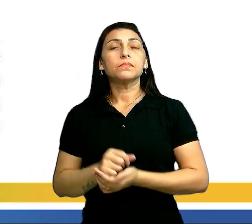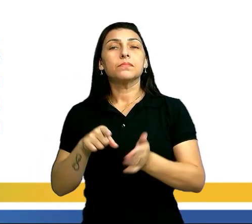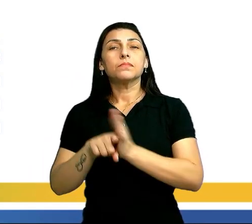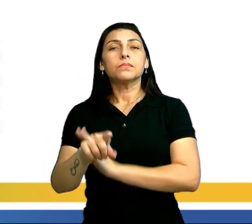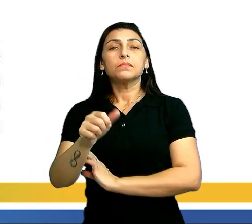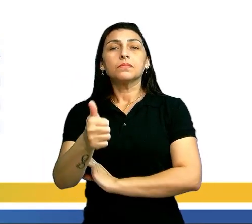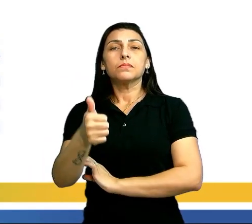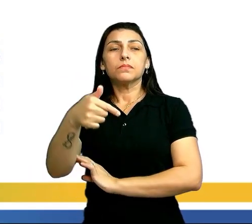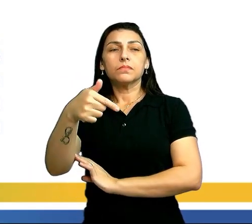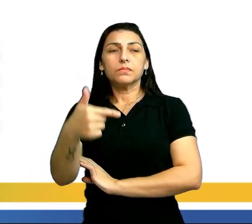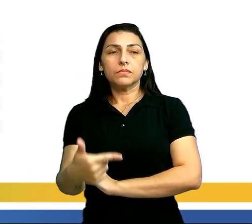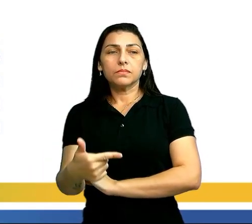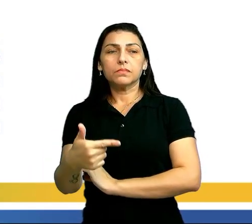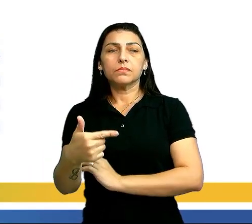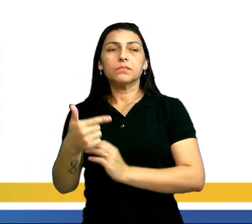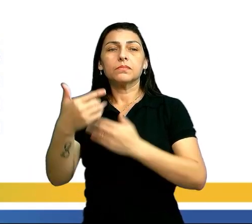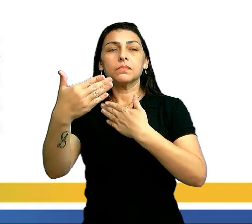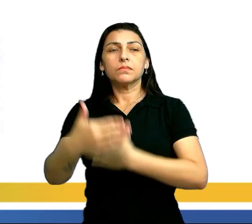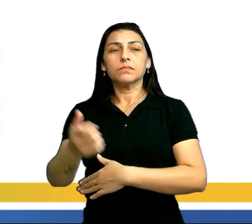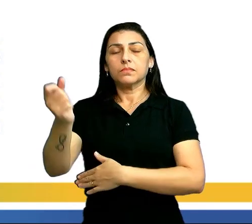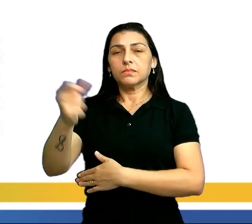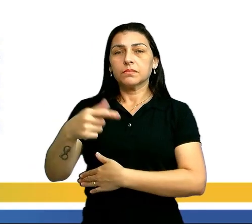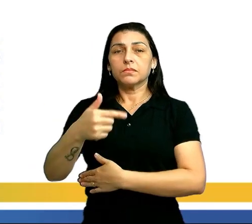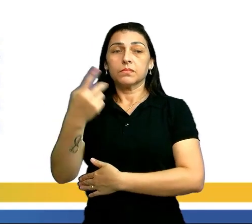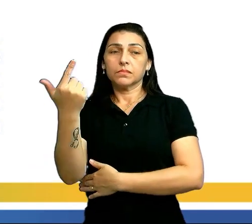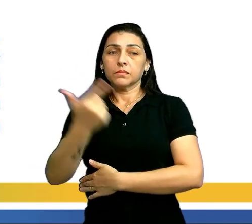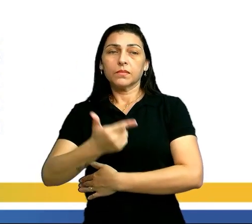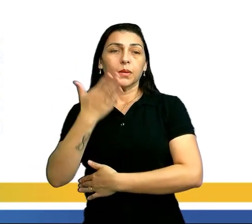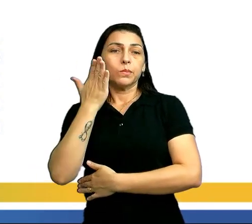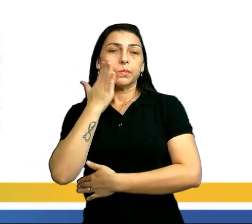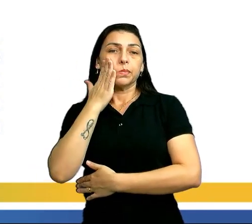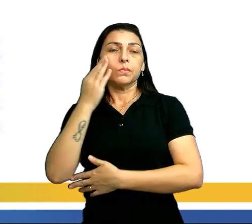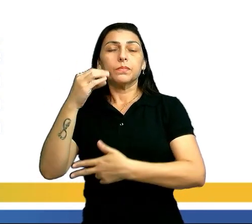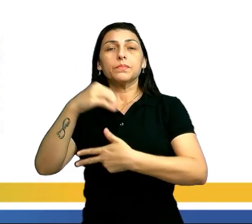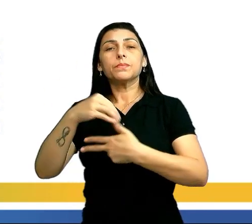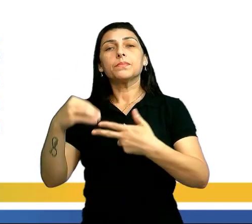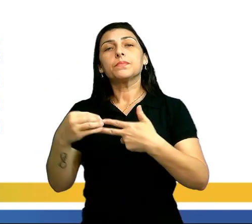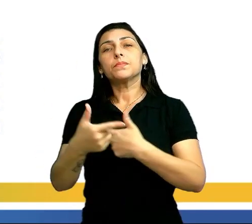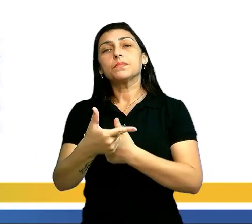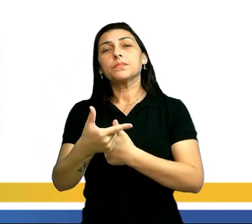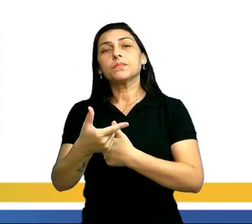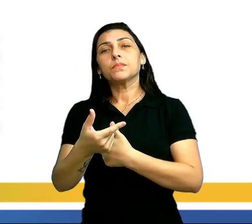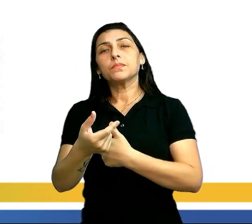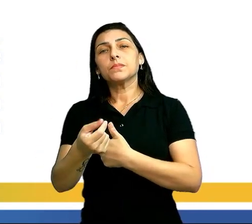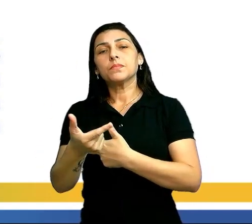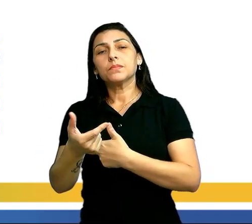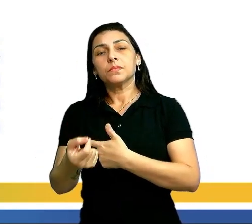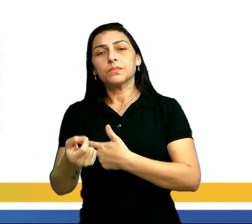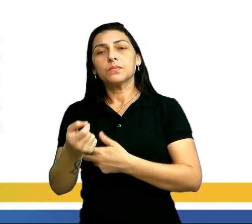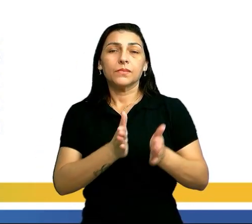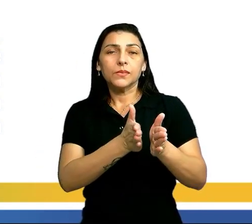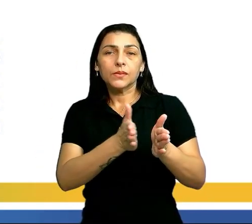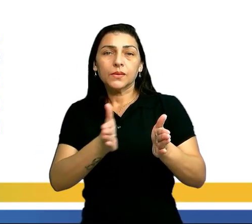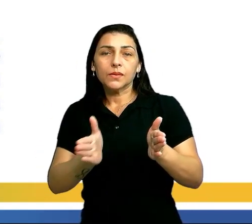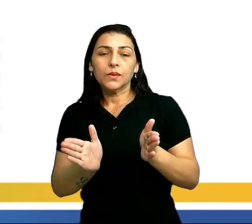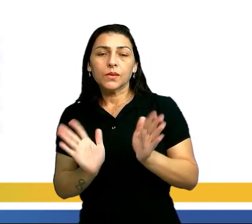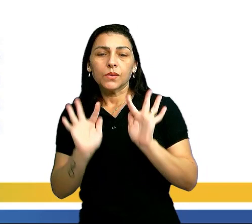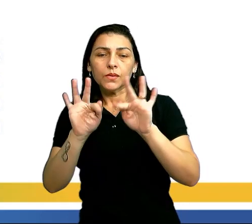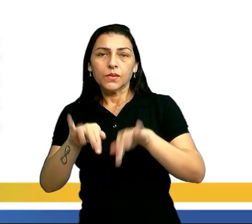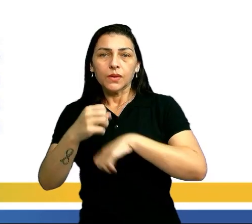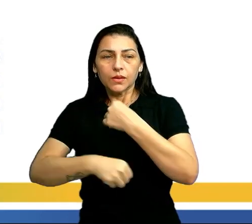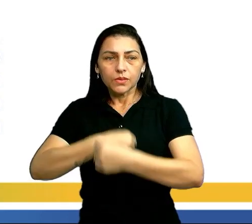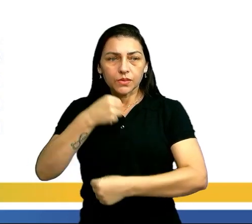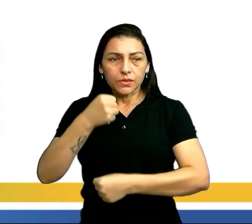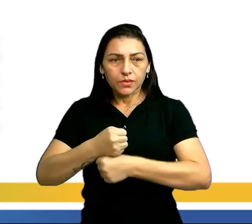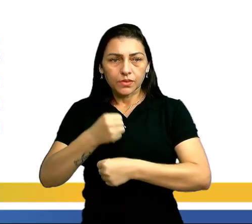Questão 172, prova azul do segundo dia do Enem 2020. No período de